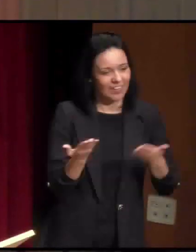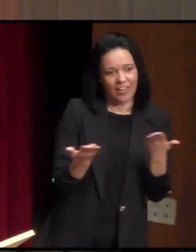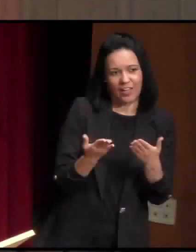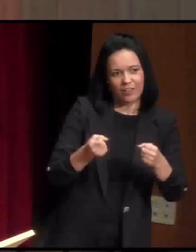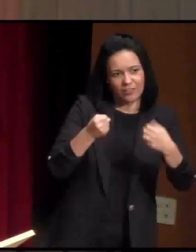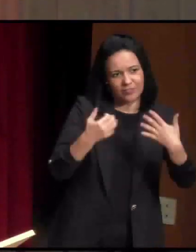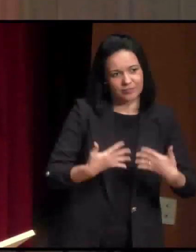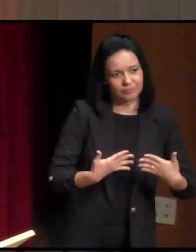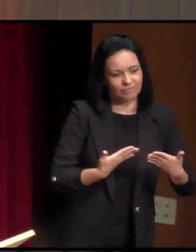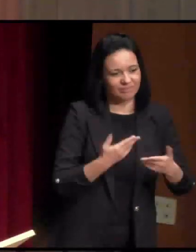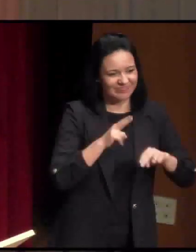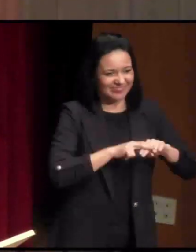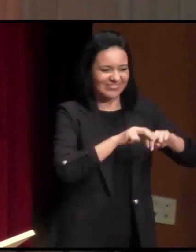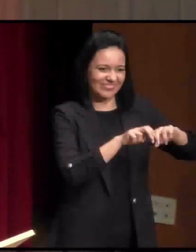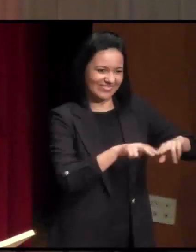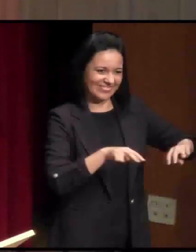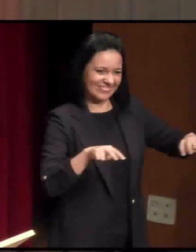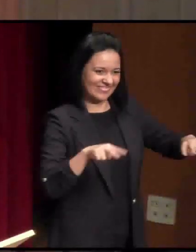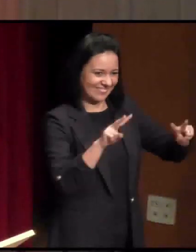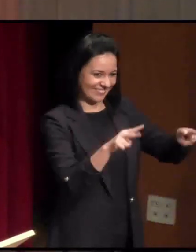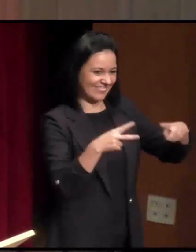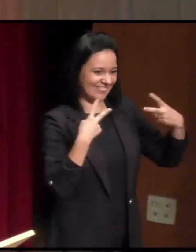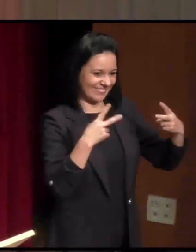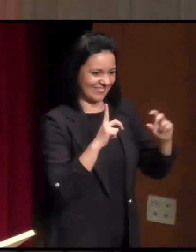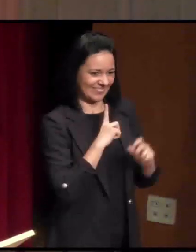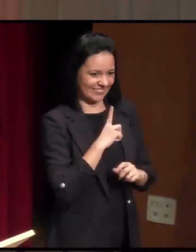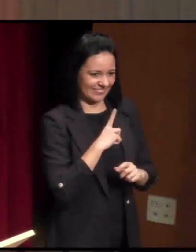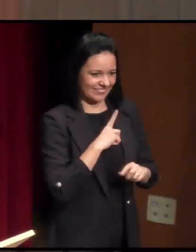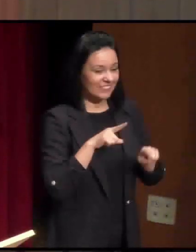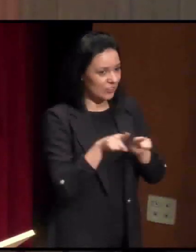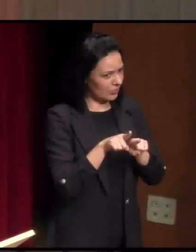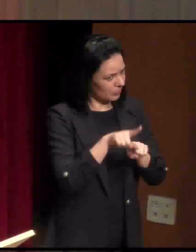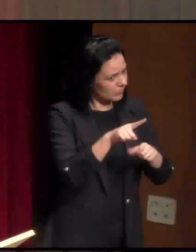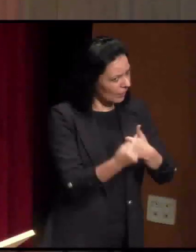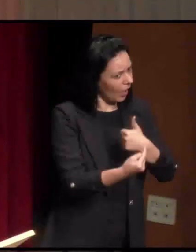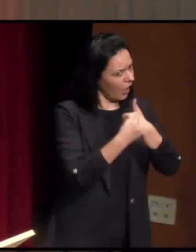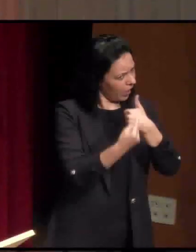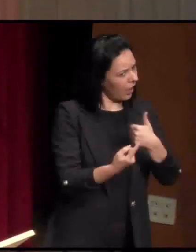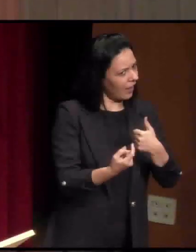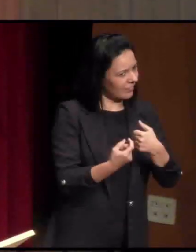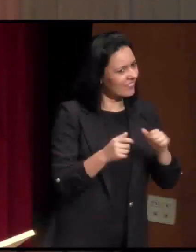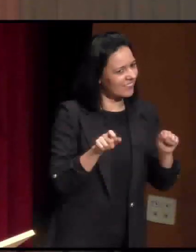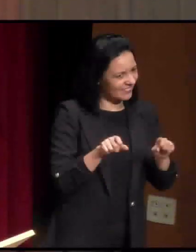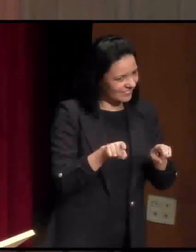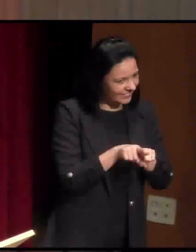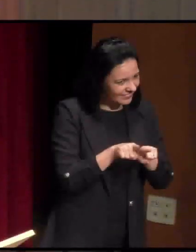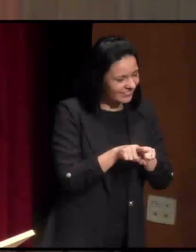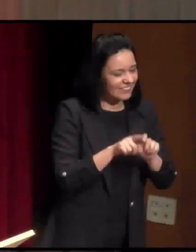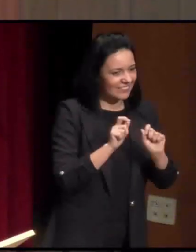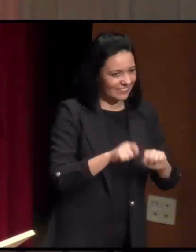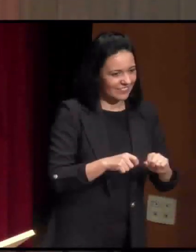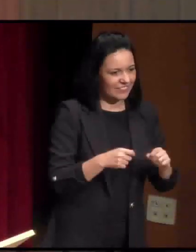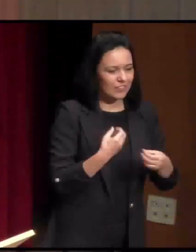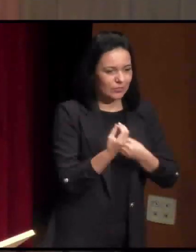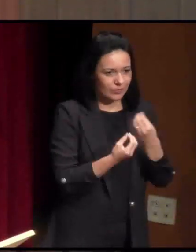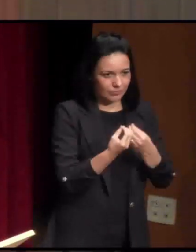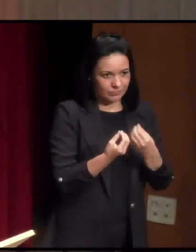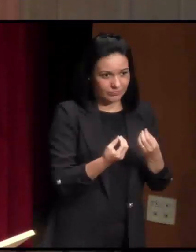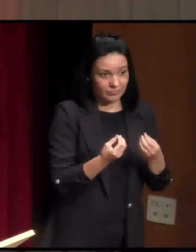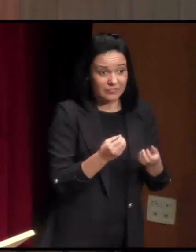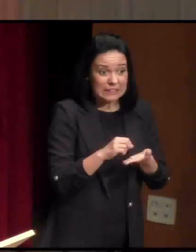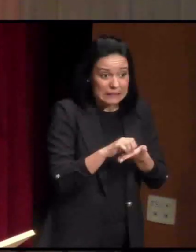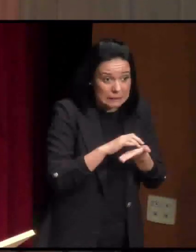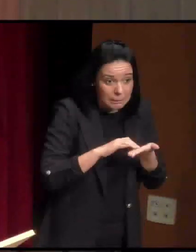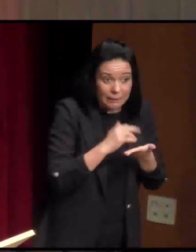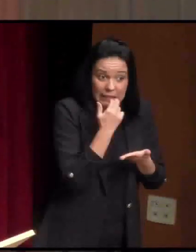então para a nossa plateia, quem está nos assistindo aí, deixa o like e compartilha, viu, gente? Por favor. Só para esclarecer então, o braille não é uma língua,